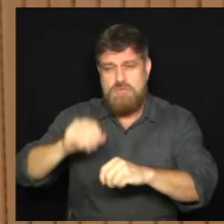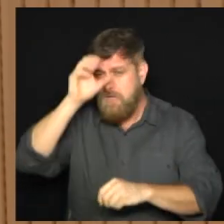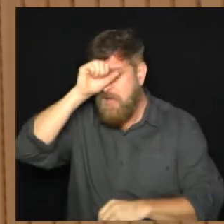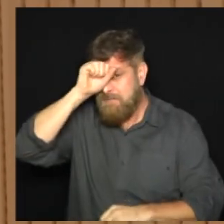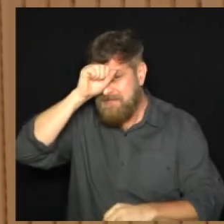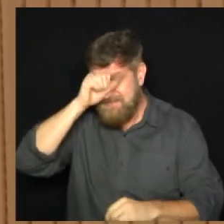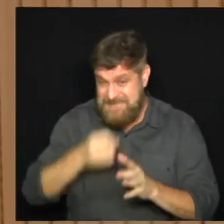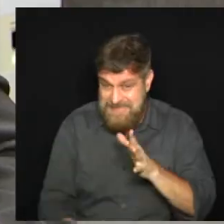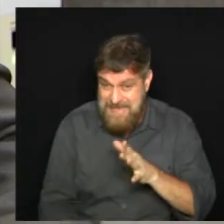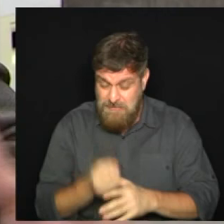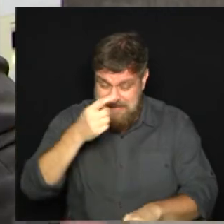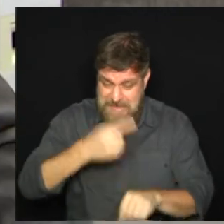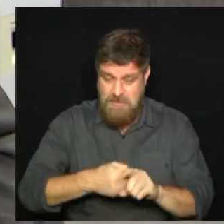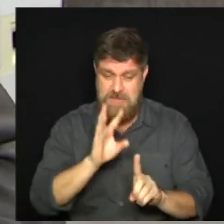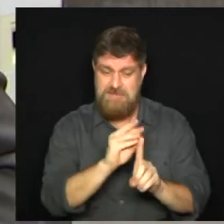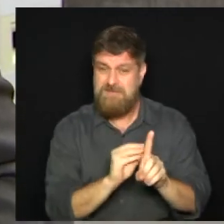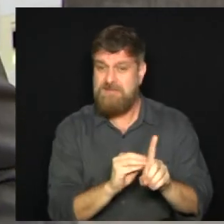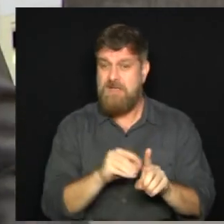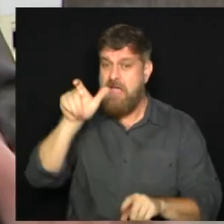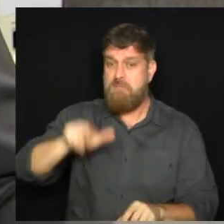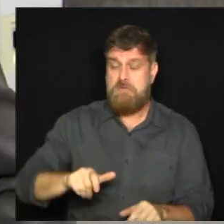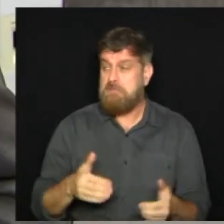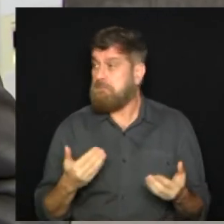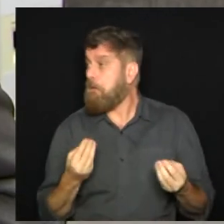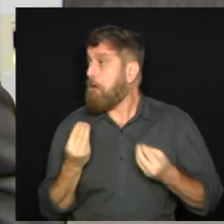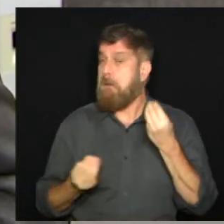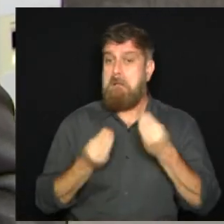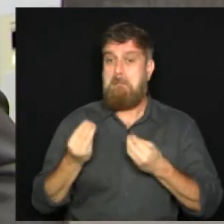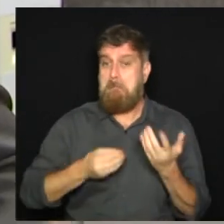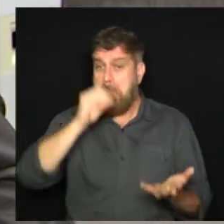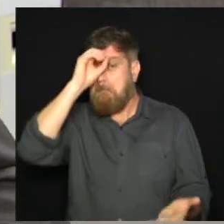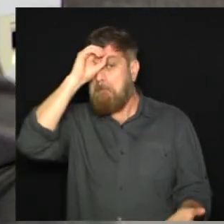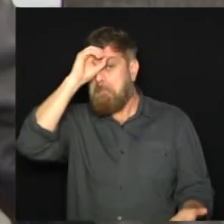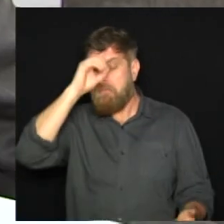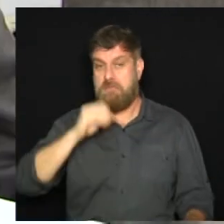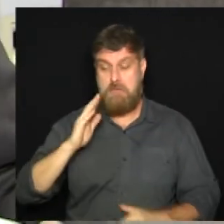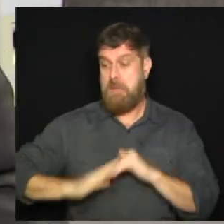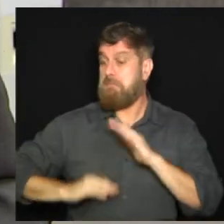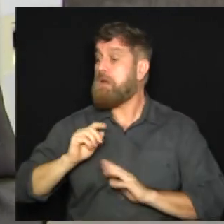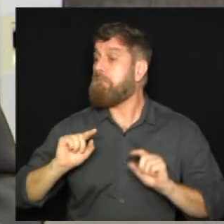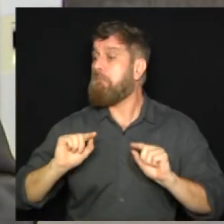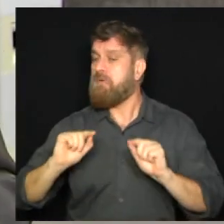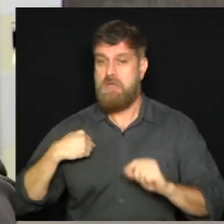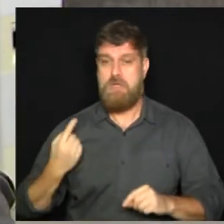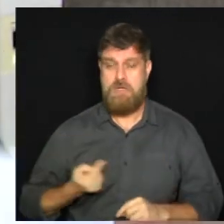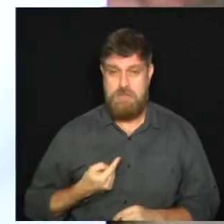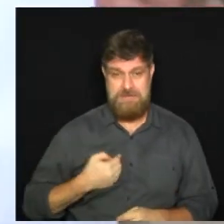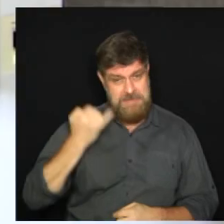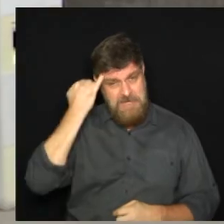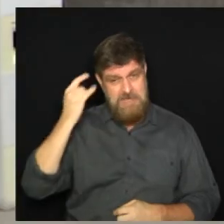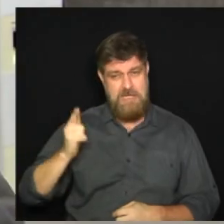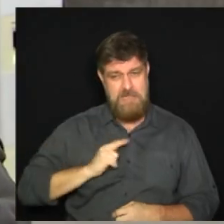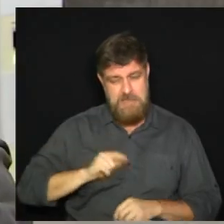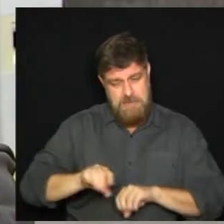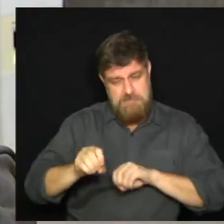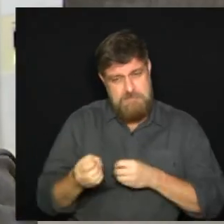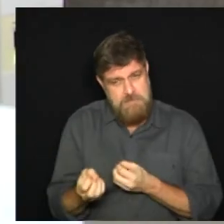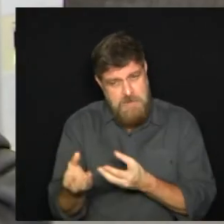casos de assédio. Ninguém sabe o que fazer, ninguém sabe o que fazer. Então a nossa ideia é que haja uma estruturação através